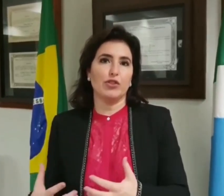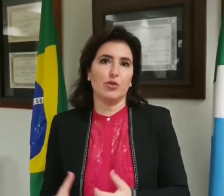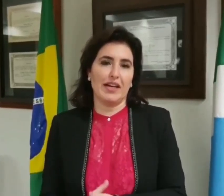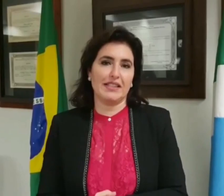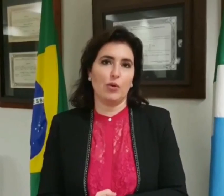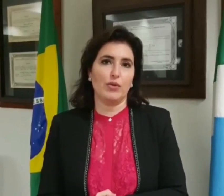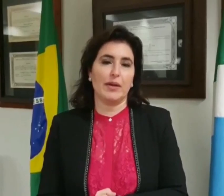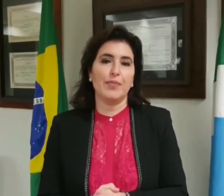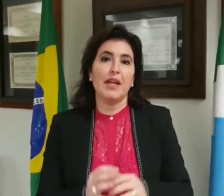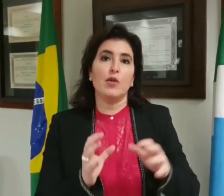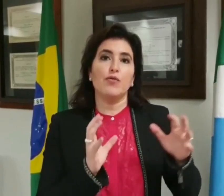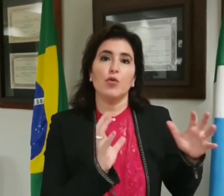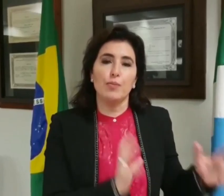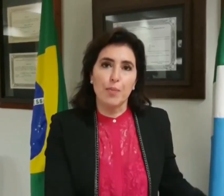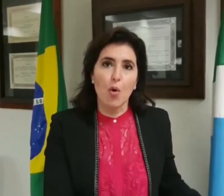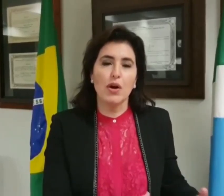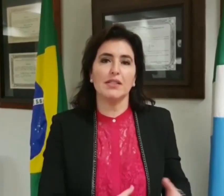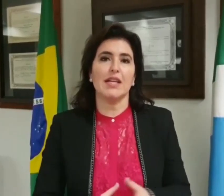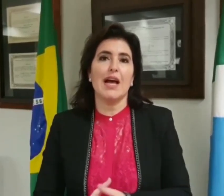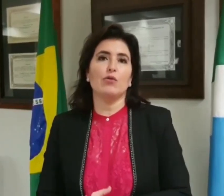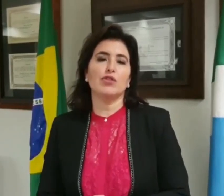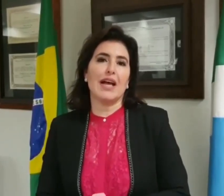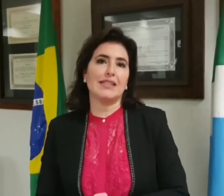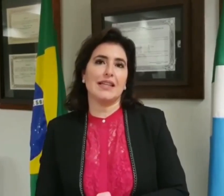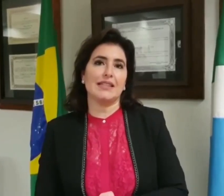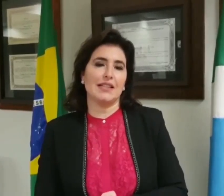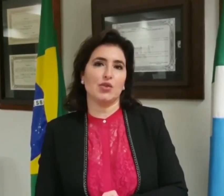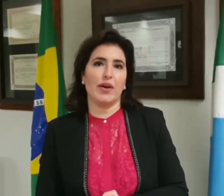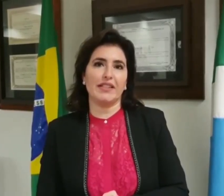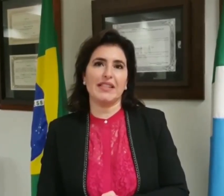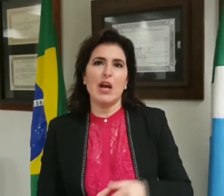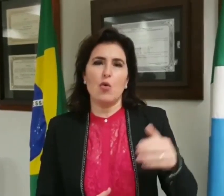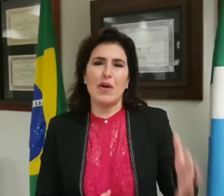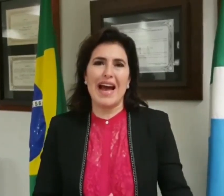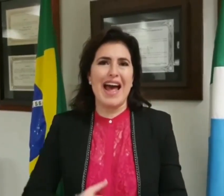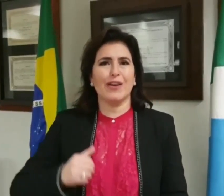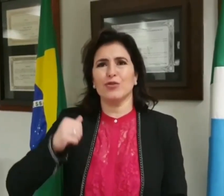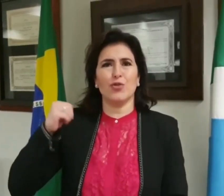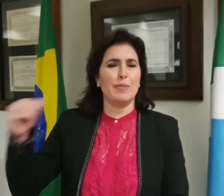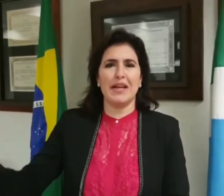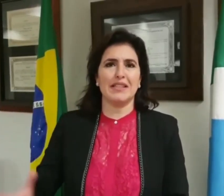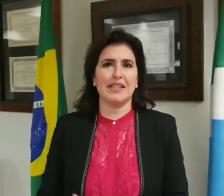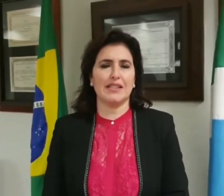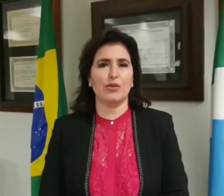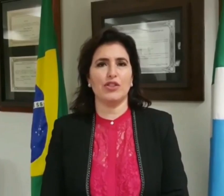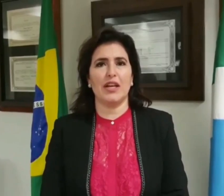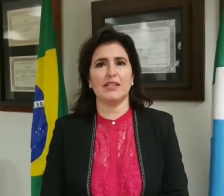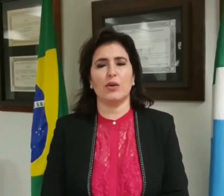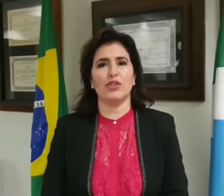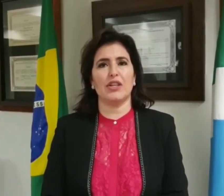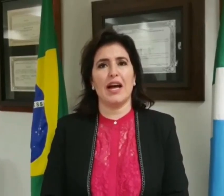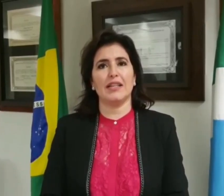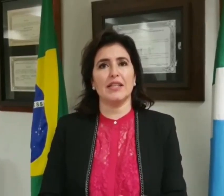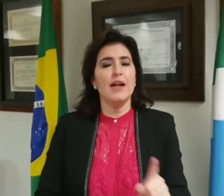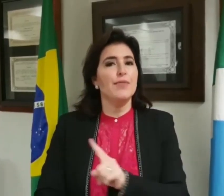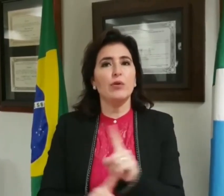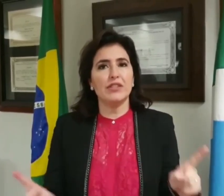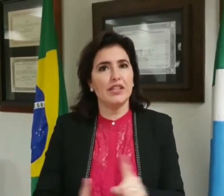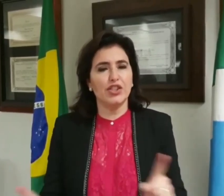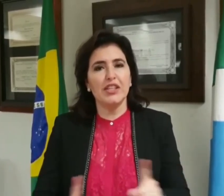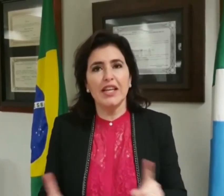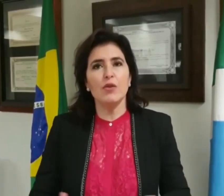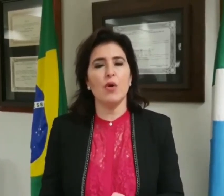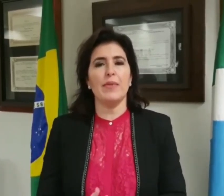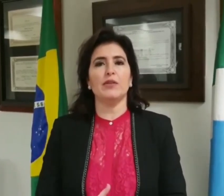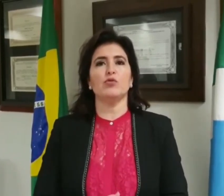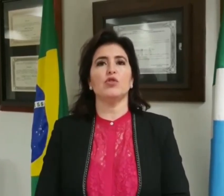força para continuar essa luta. Não foram poucas as tentações, com cargos, com emendas extraordinárias.